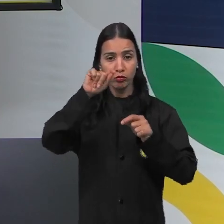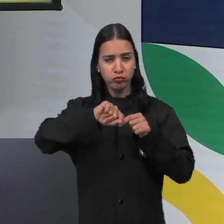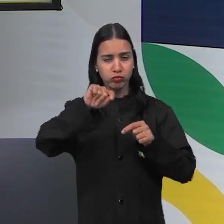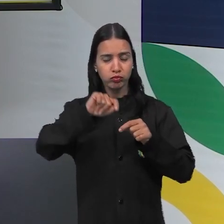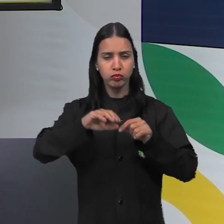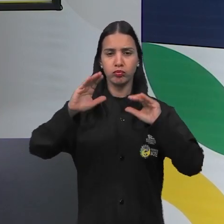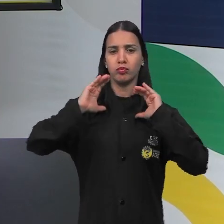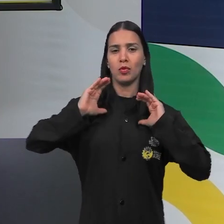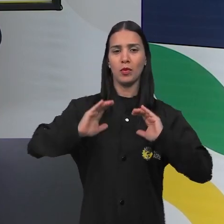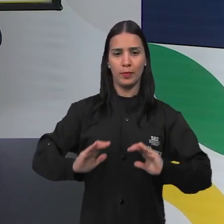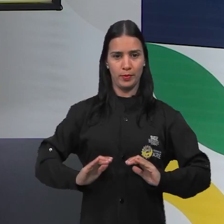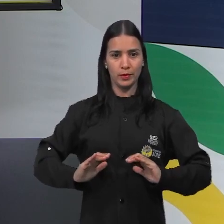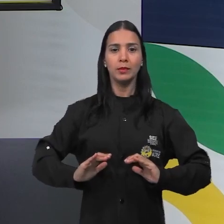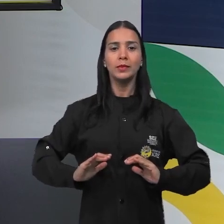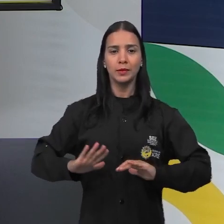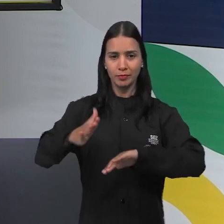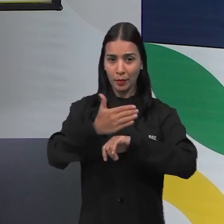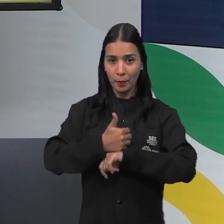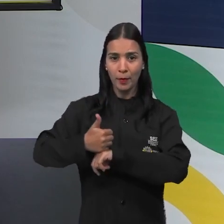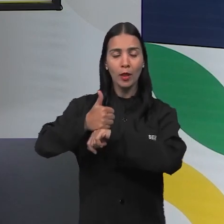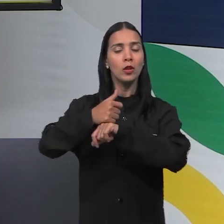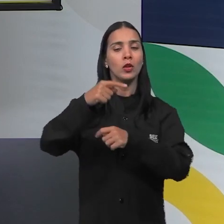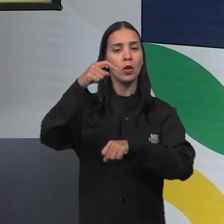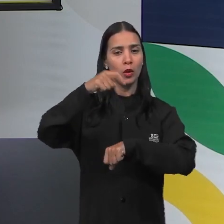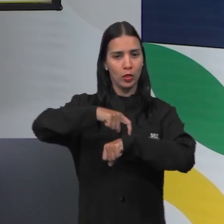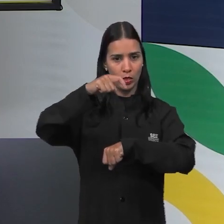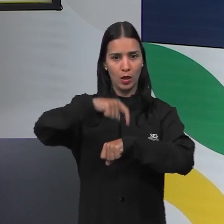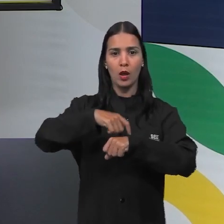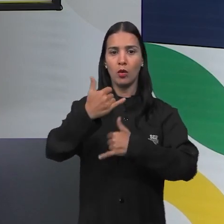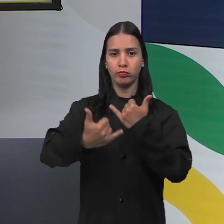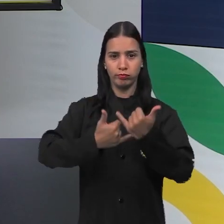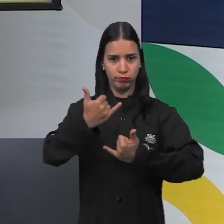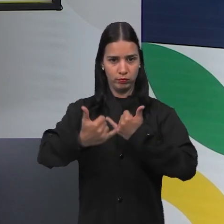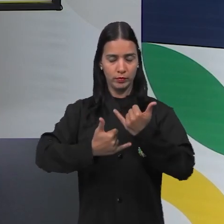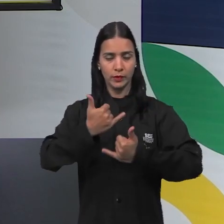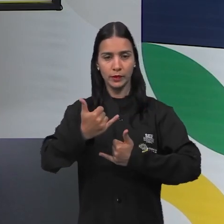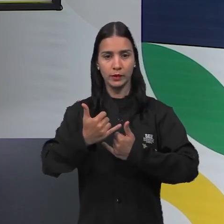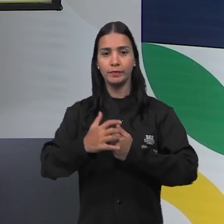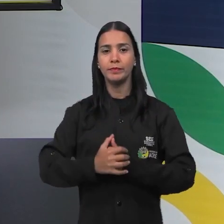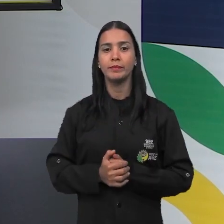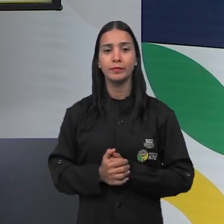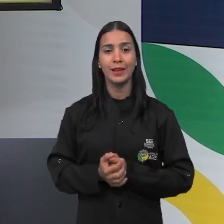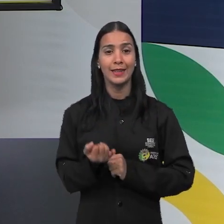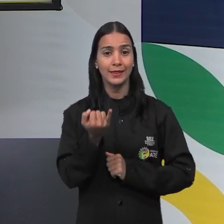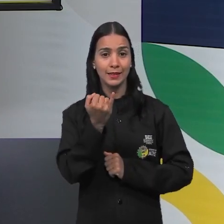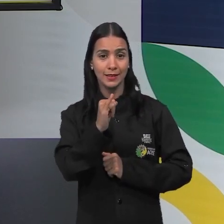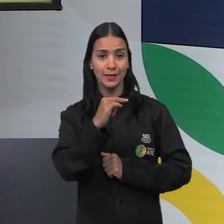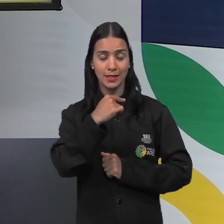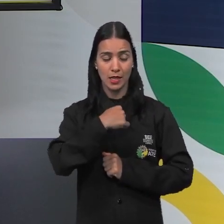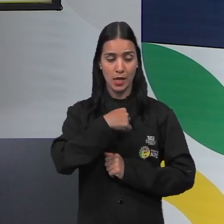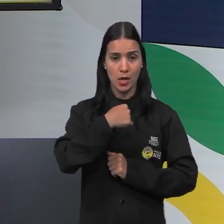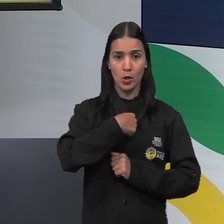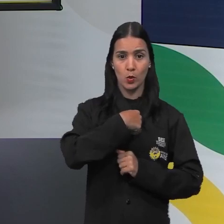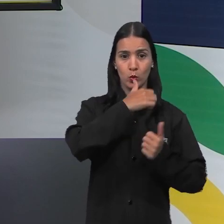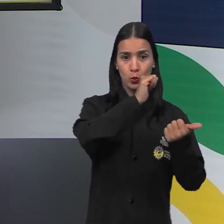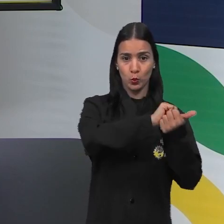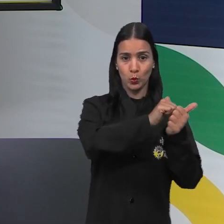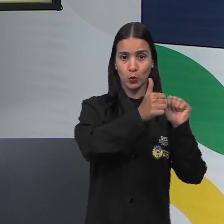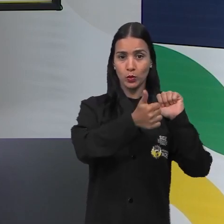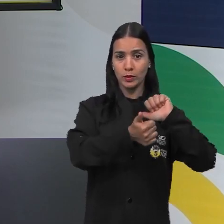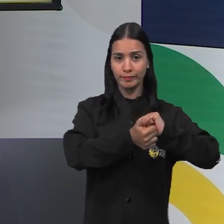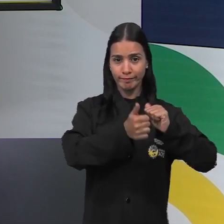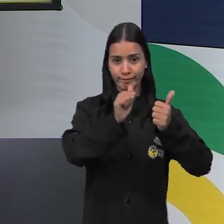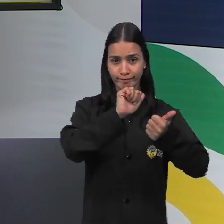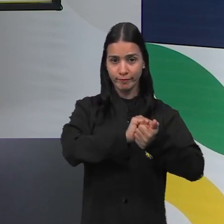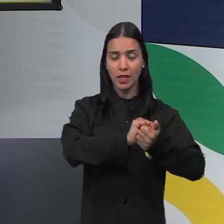adotar durante um jogo. Quando eu adapto determinado tipo de modalidade, de determinada